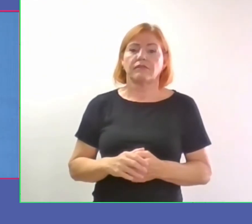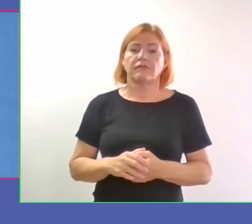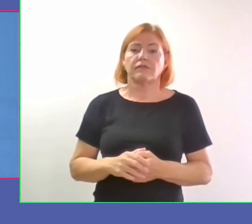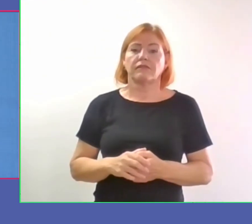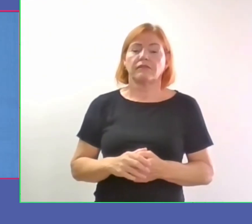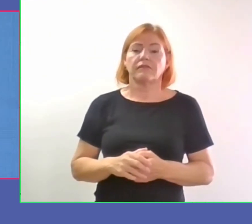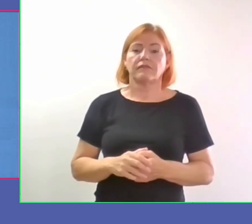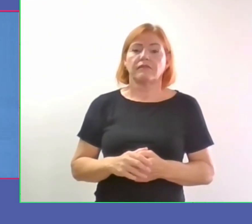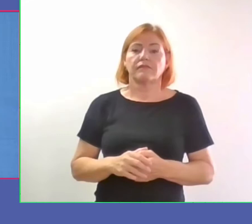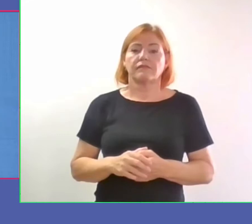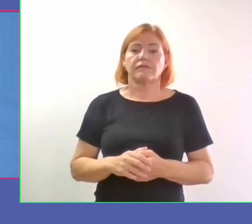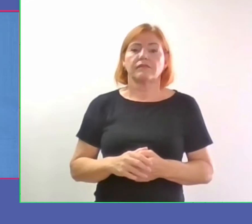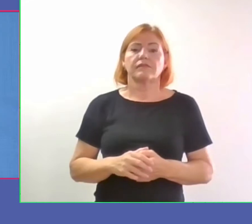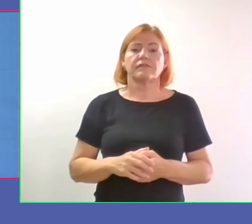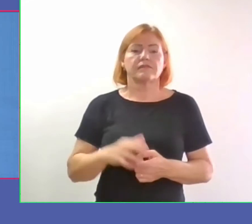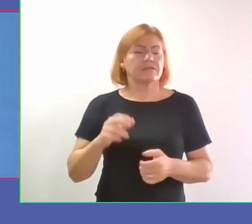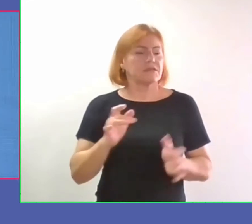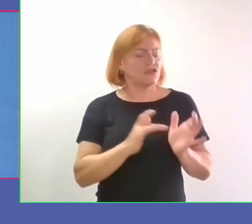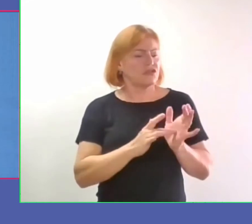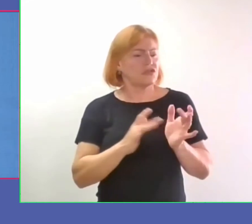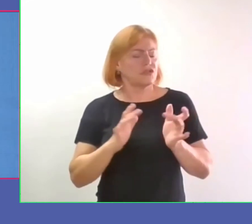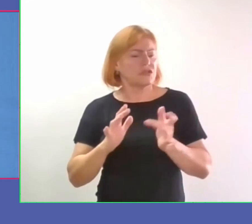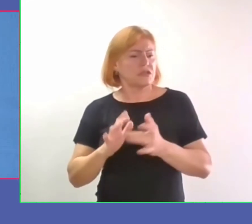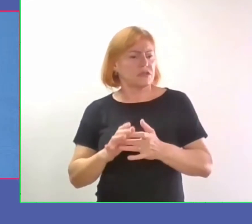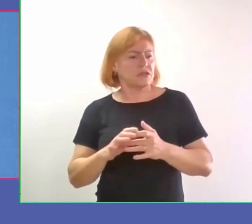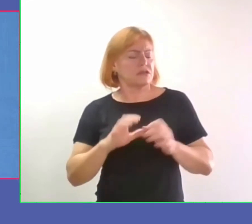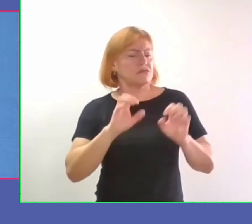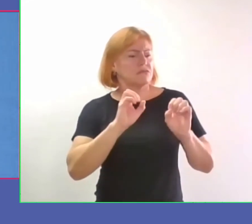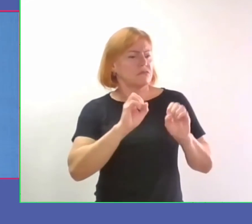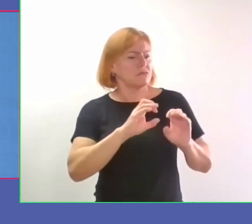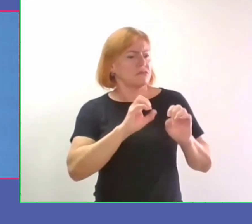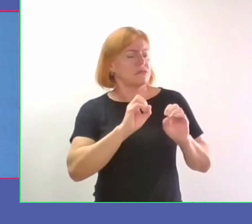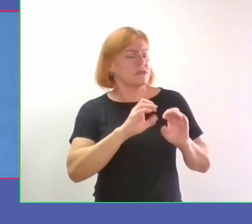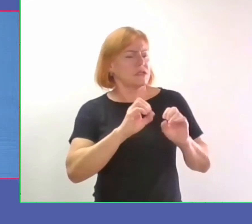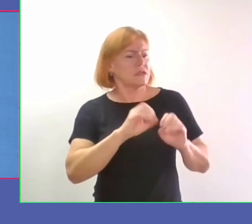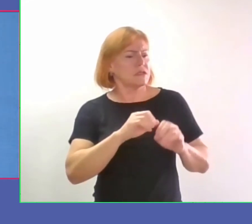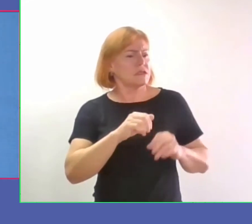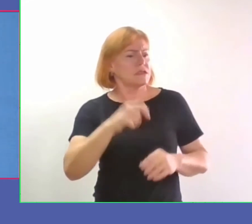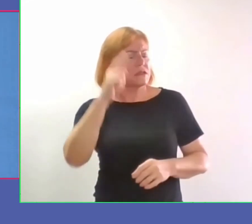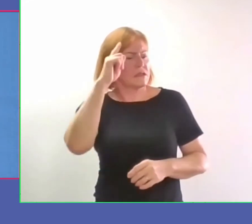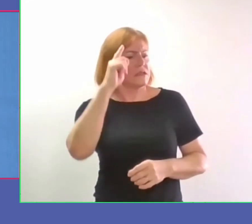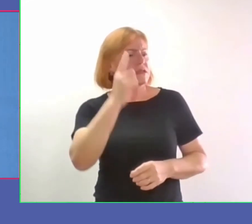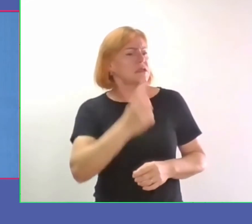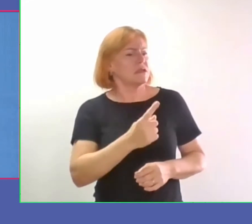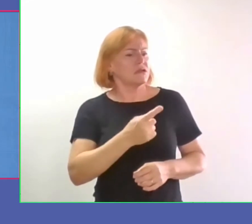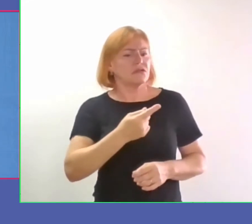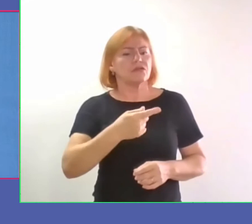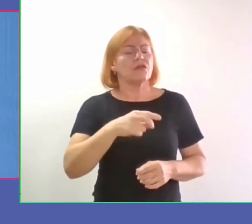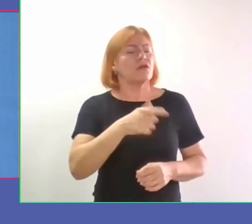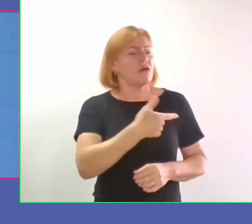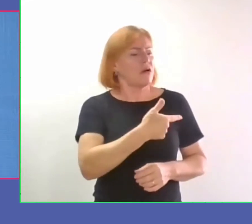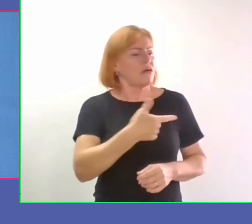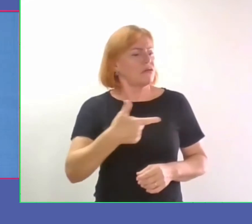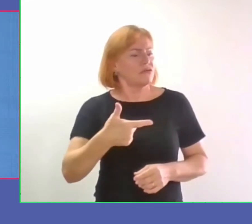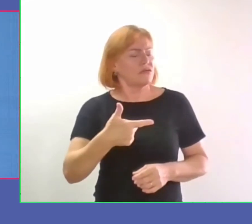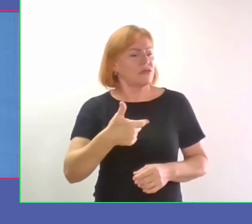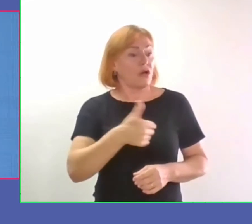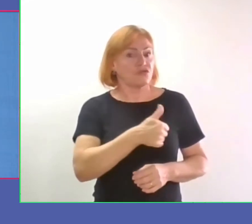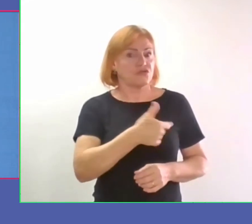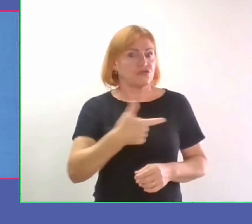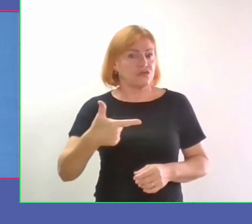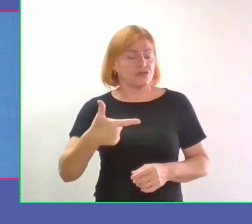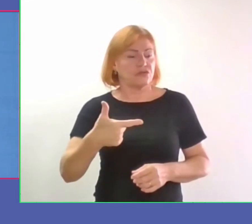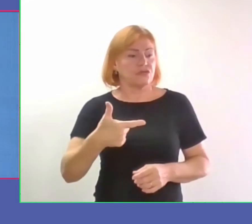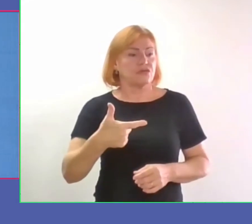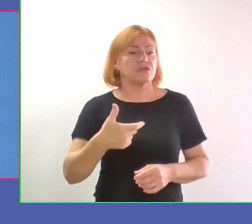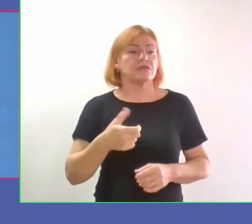dar estas instruções a seus 12 discípulos, partiu dali a ensinar